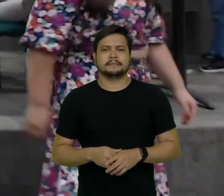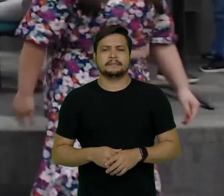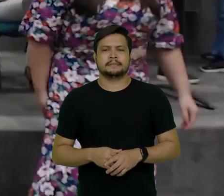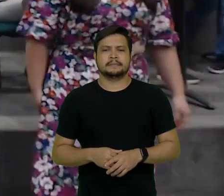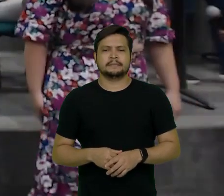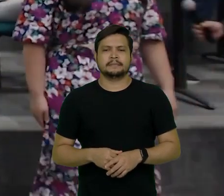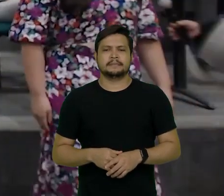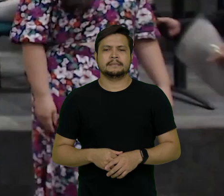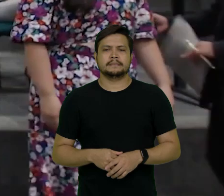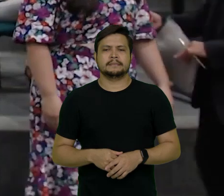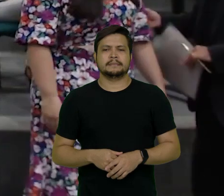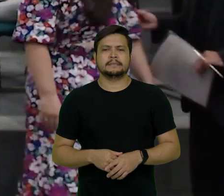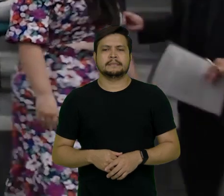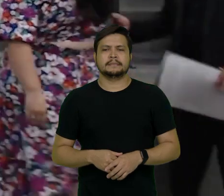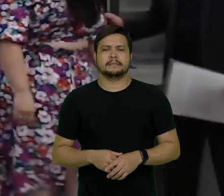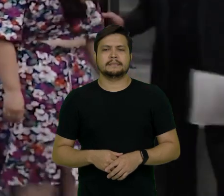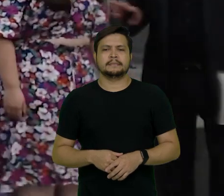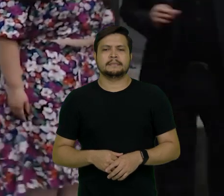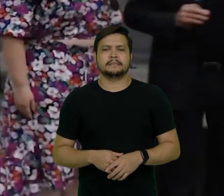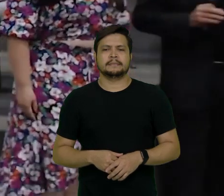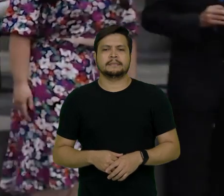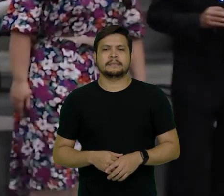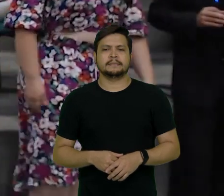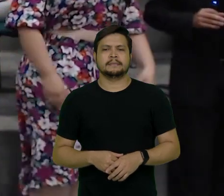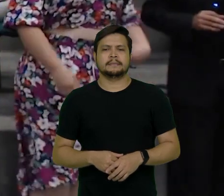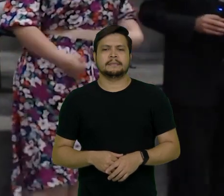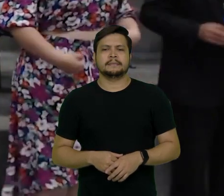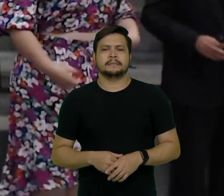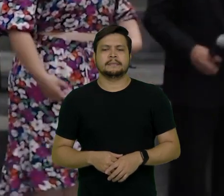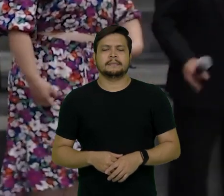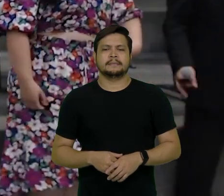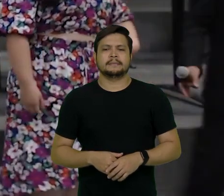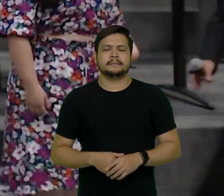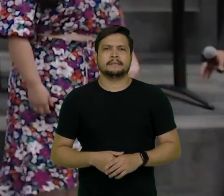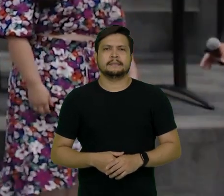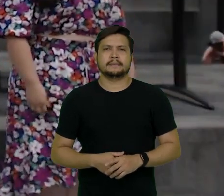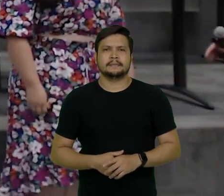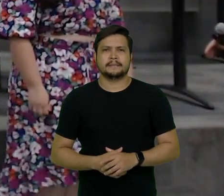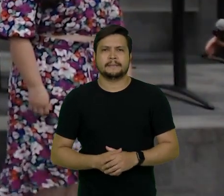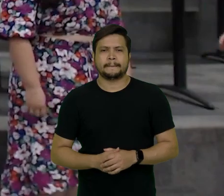Aqui, ó. Pode ficar mais encostadinho, viu? Você vai olhar.